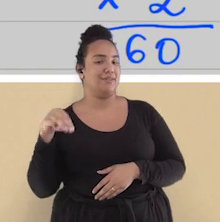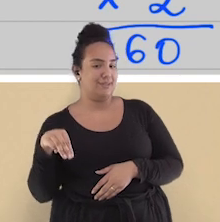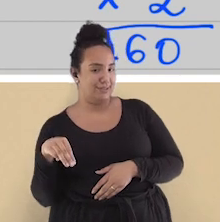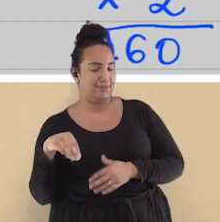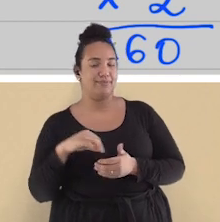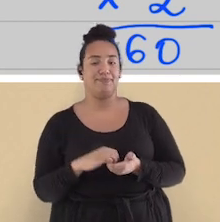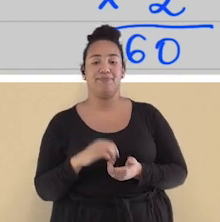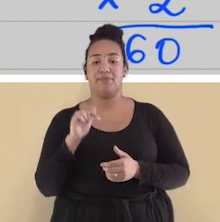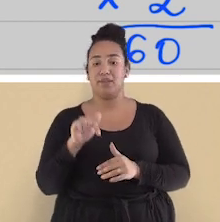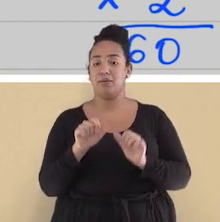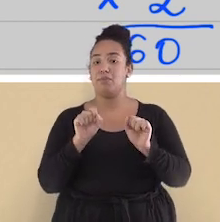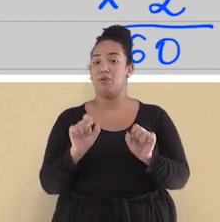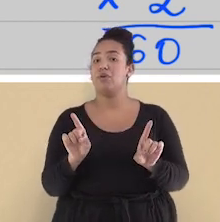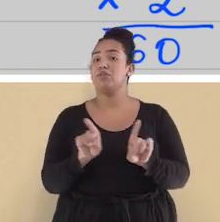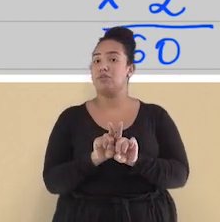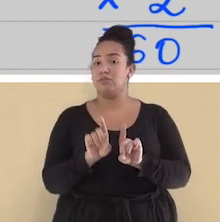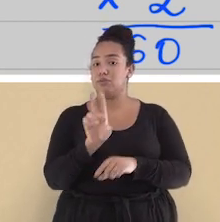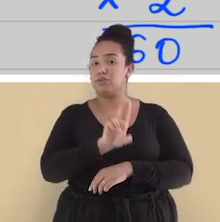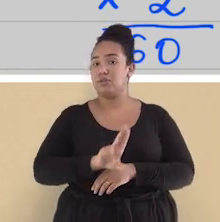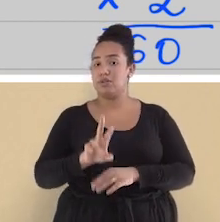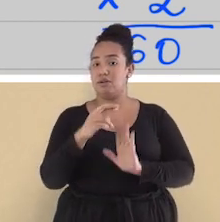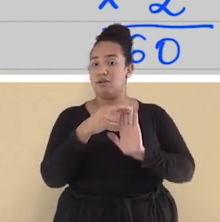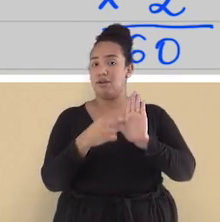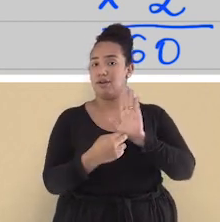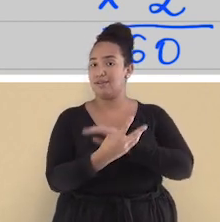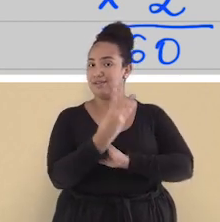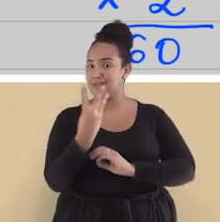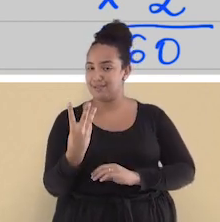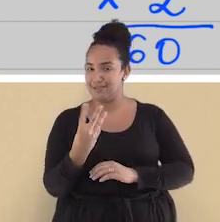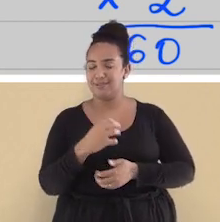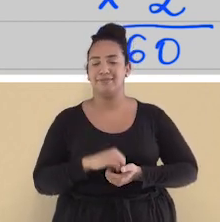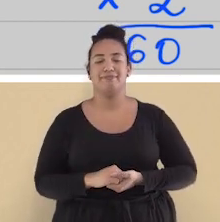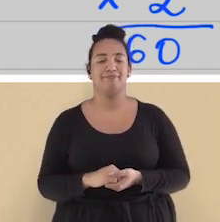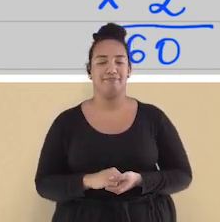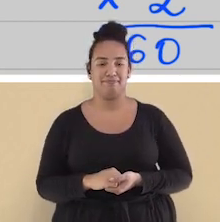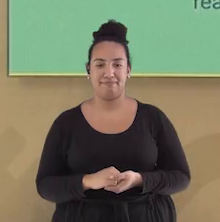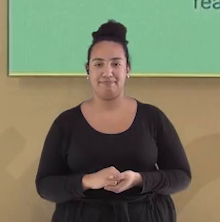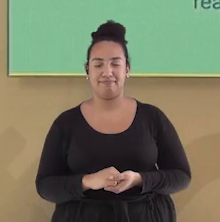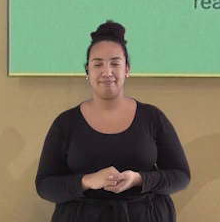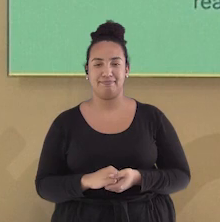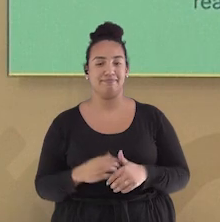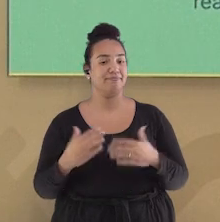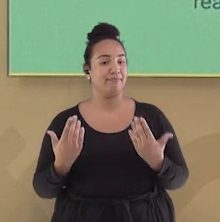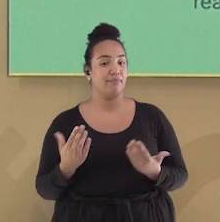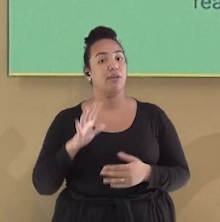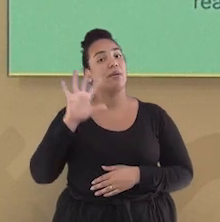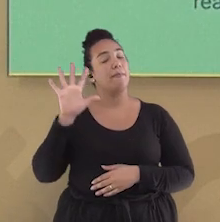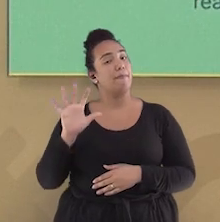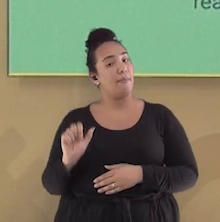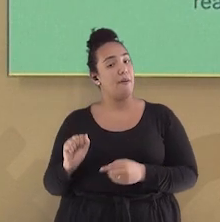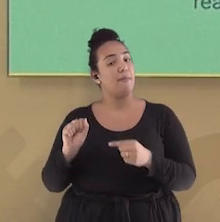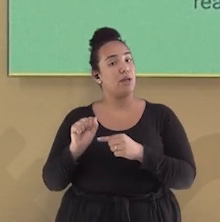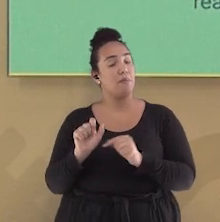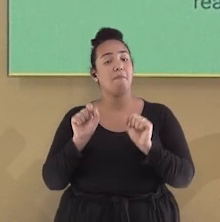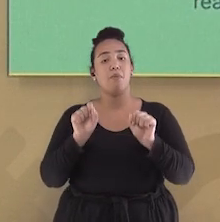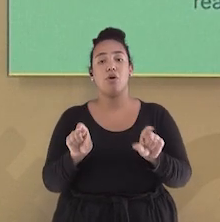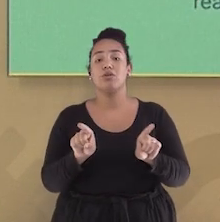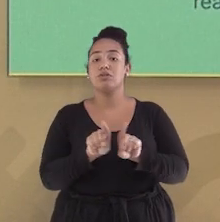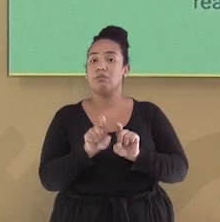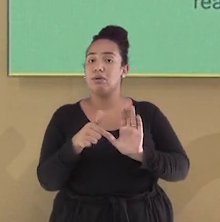essa conta também dá para fazer com a regra de 3, tá bom? Espero que tenha ajudado. Os mapas também